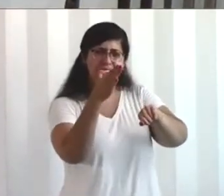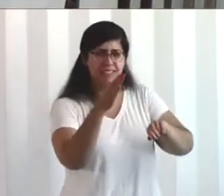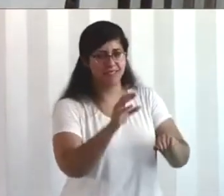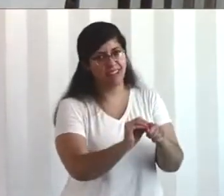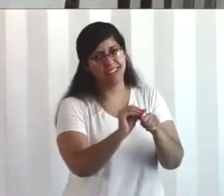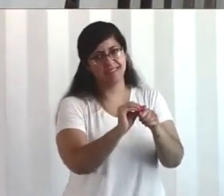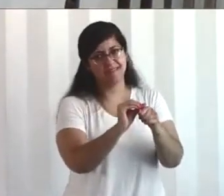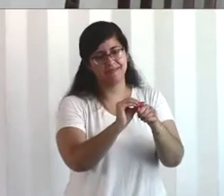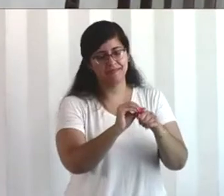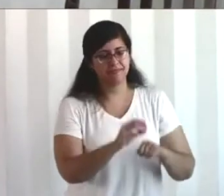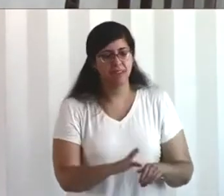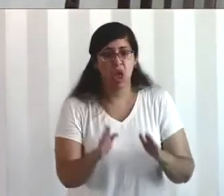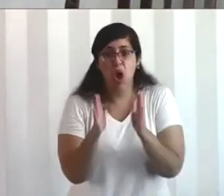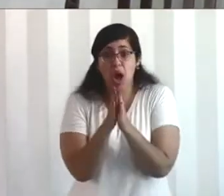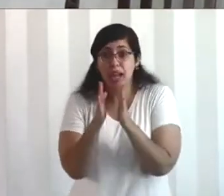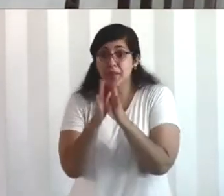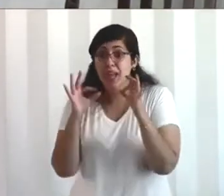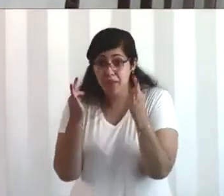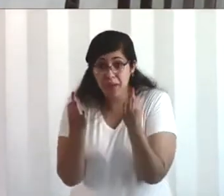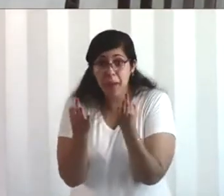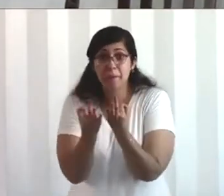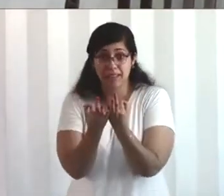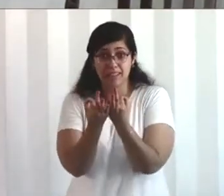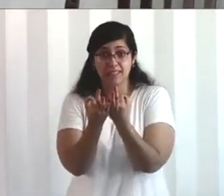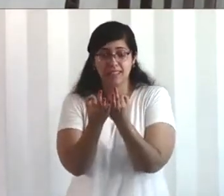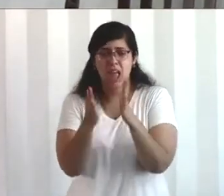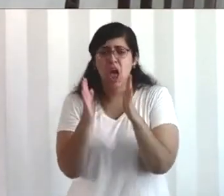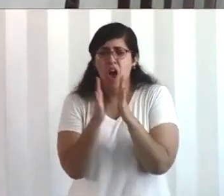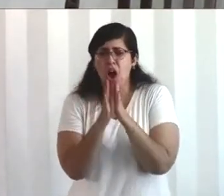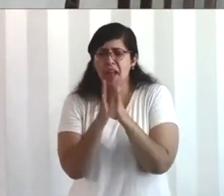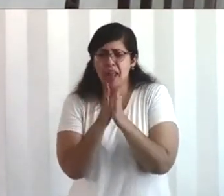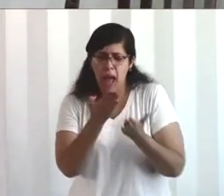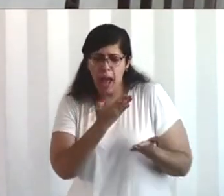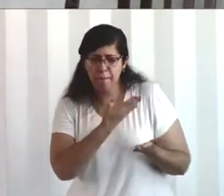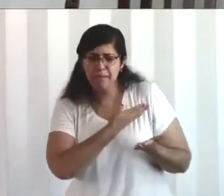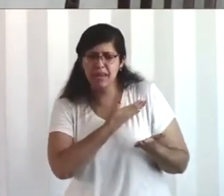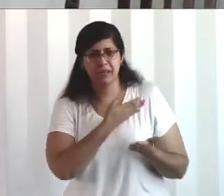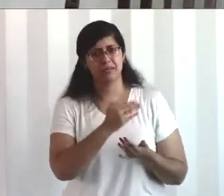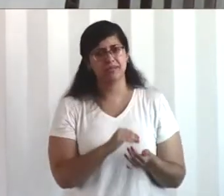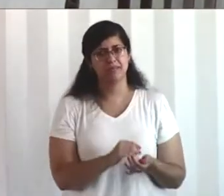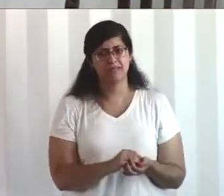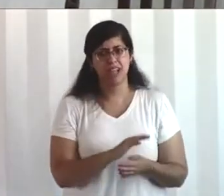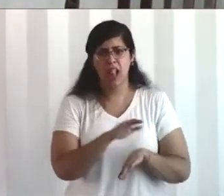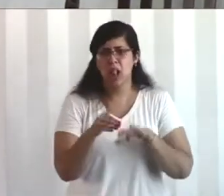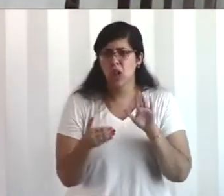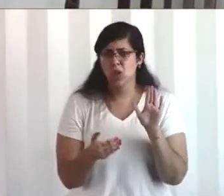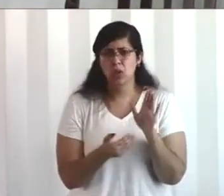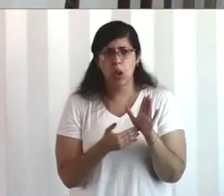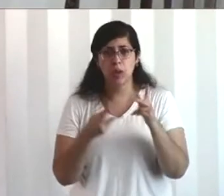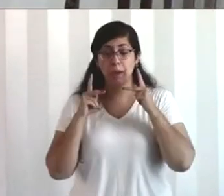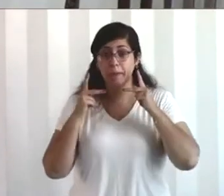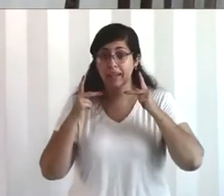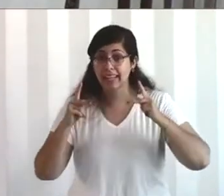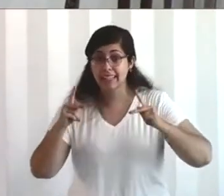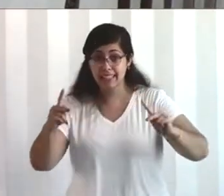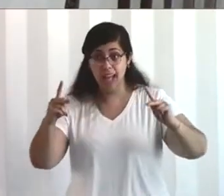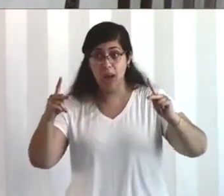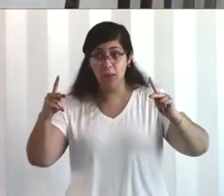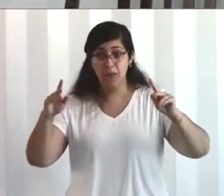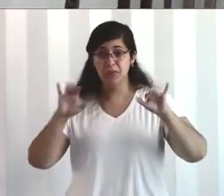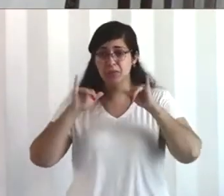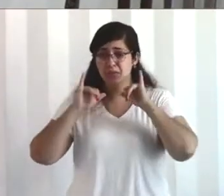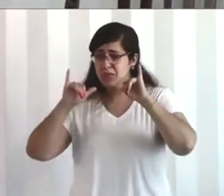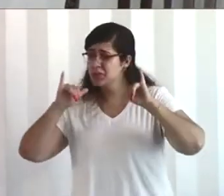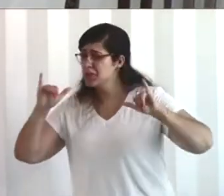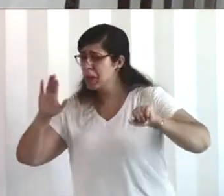mais. Oremos por nossas famílias, oremos por nossos amigos, oremos para que a palavra seja pregada, alcance pessoas